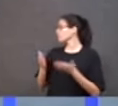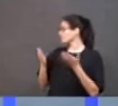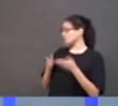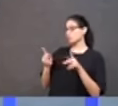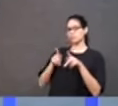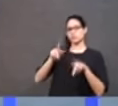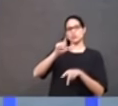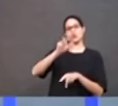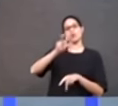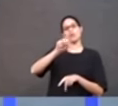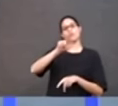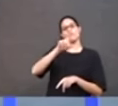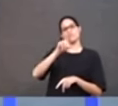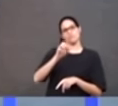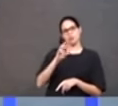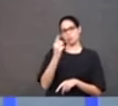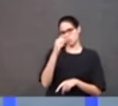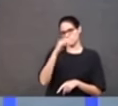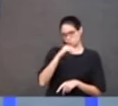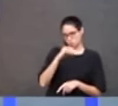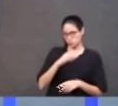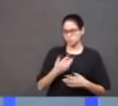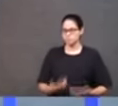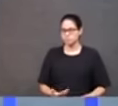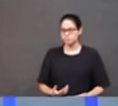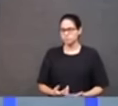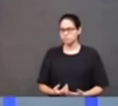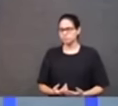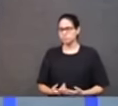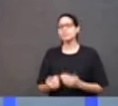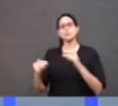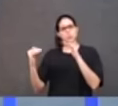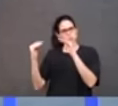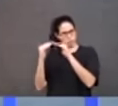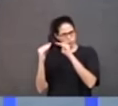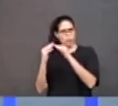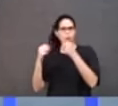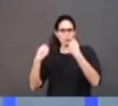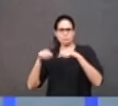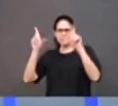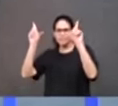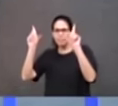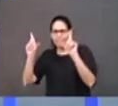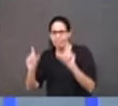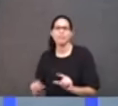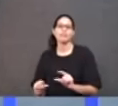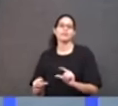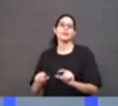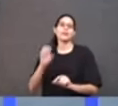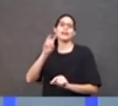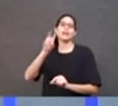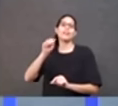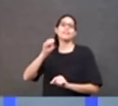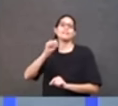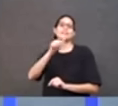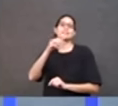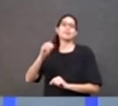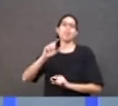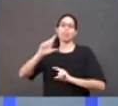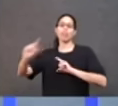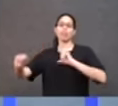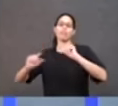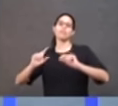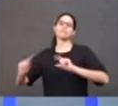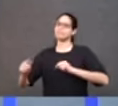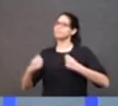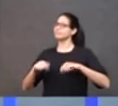plenamente, professor Arquimedes, que é muito importante reduzirmos, se não for possível, anular a nossa evasão.